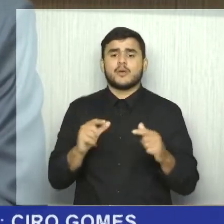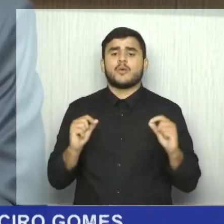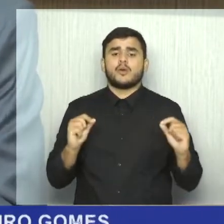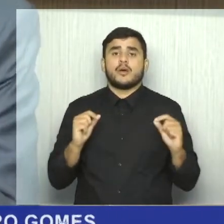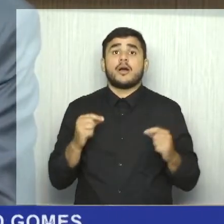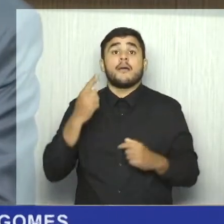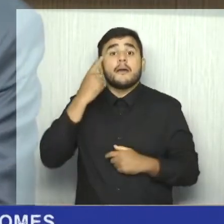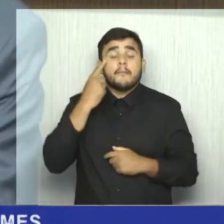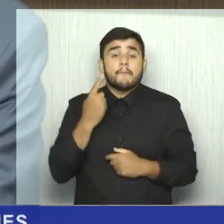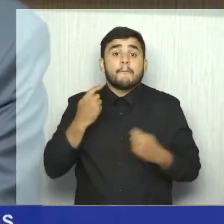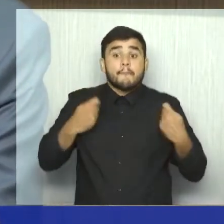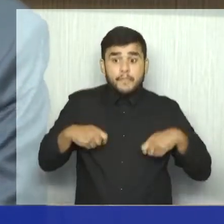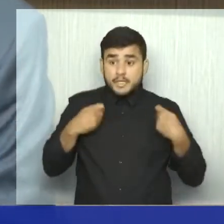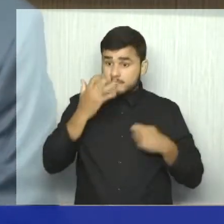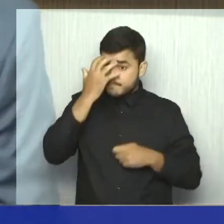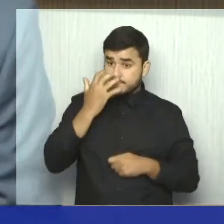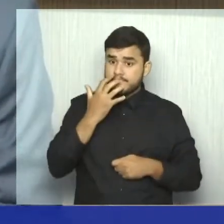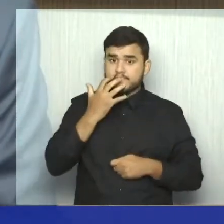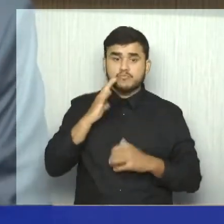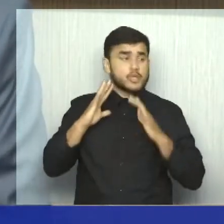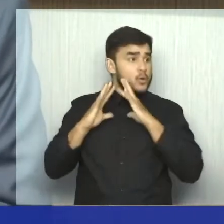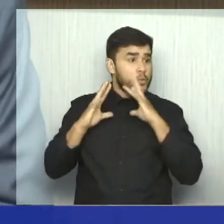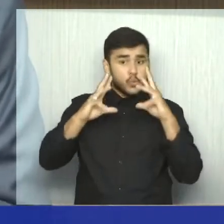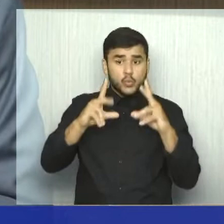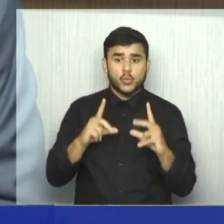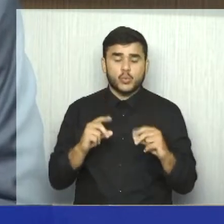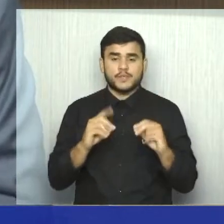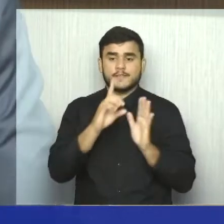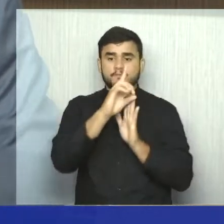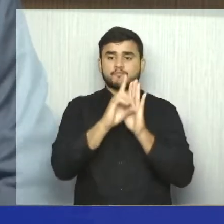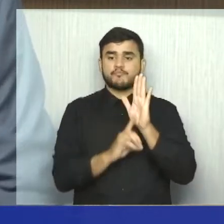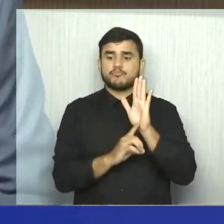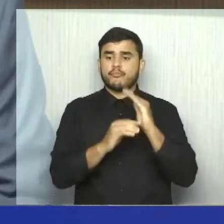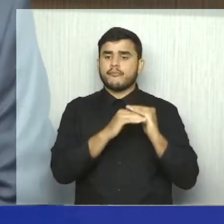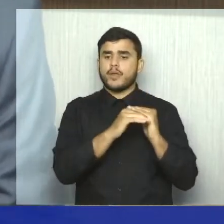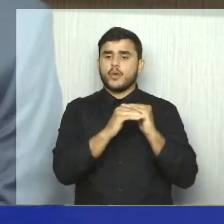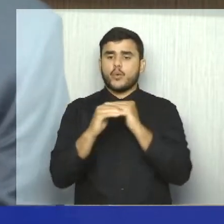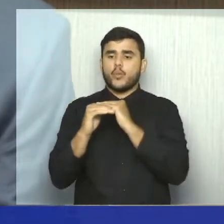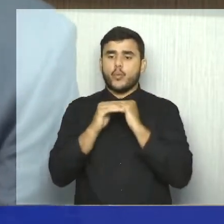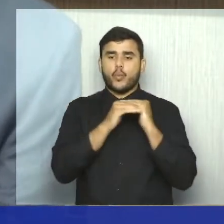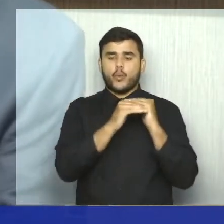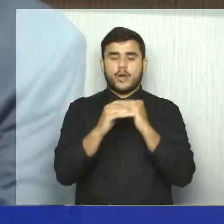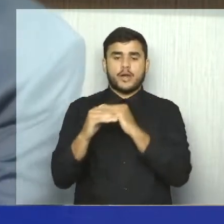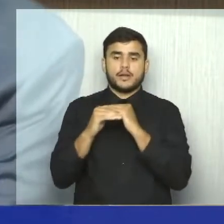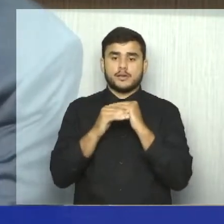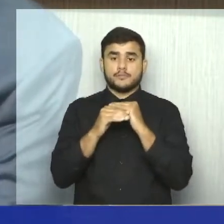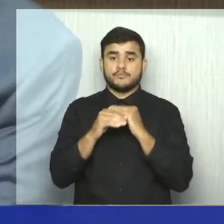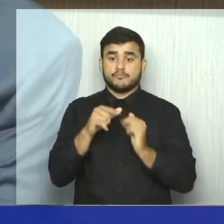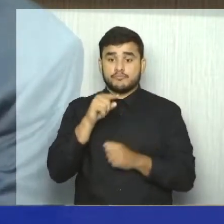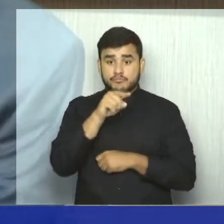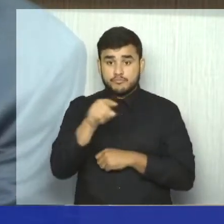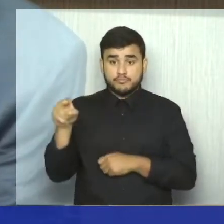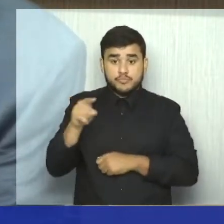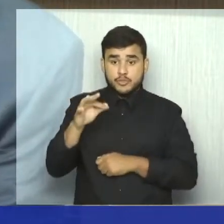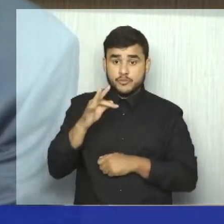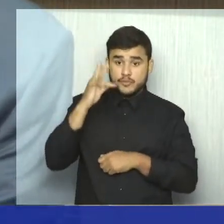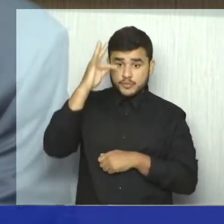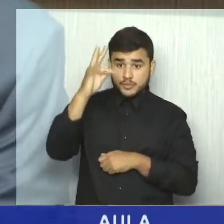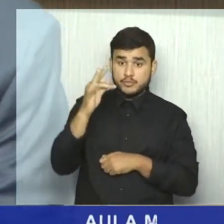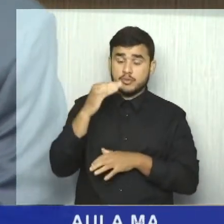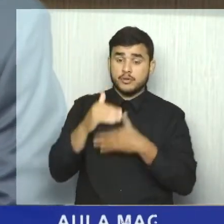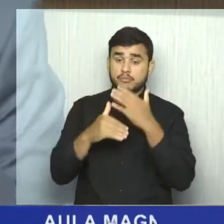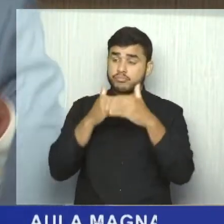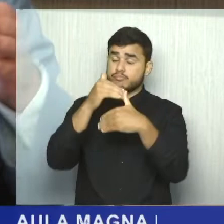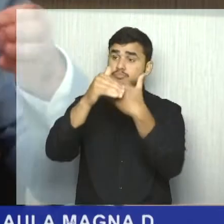de um lugar de oportunidades para que todo mundo tenha direito, ou hoje, ou num futuro que se perceba que está em